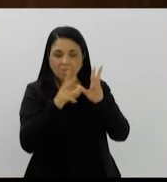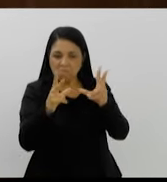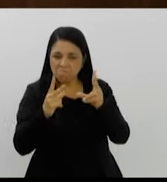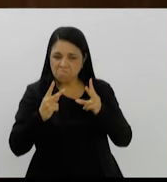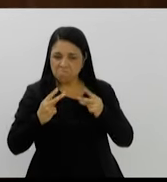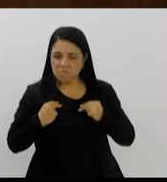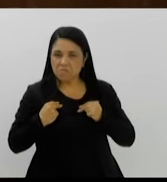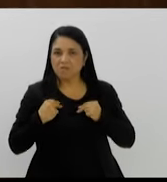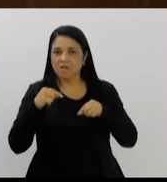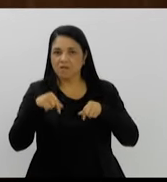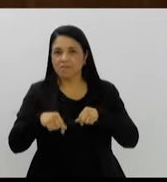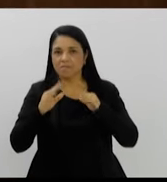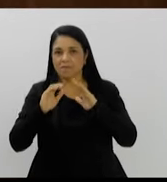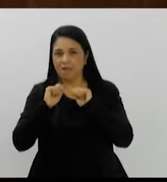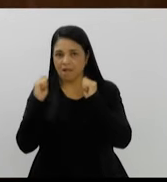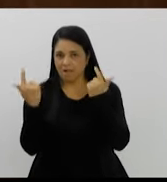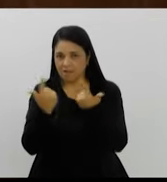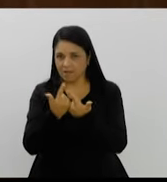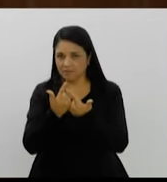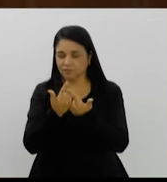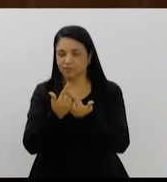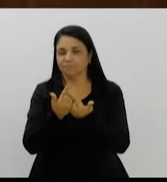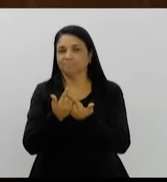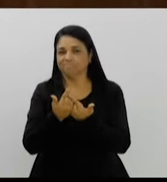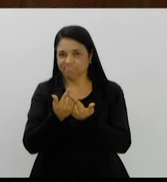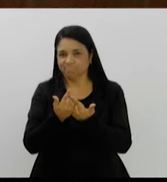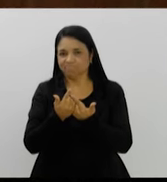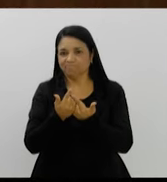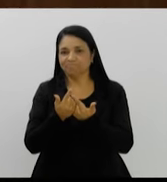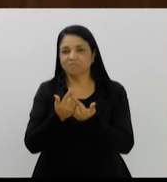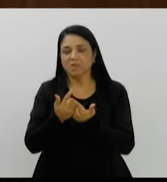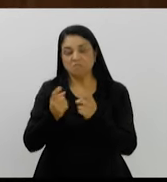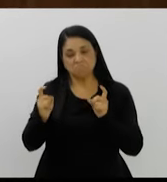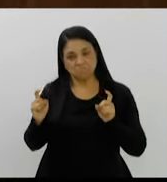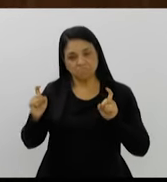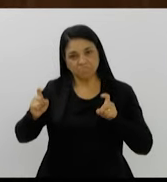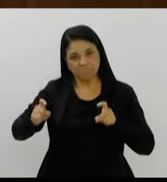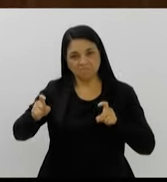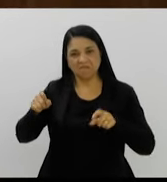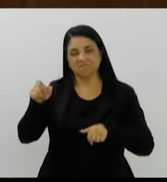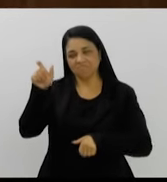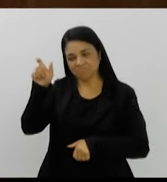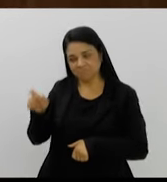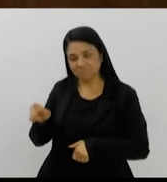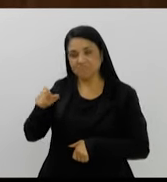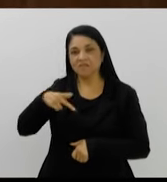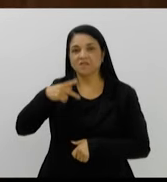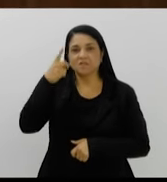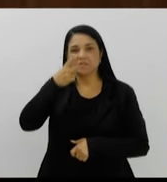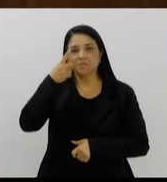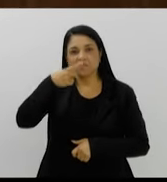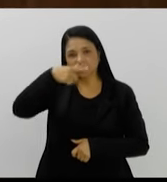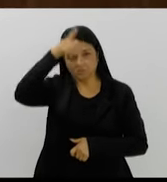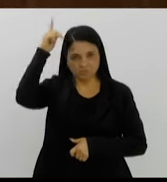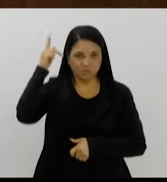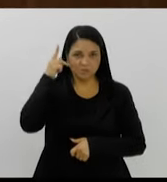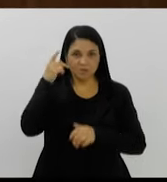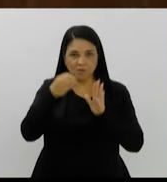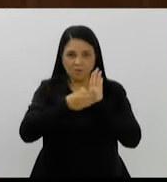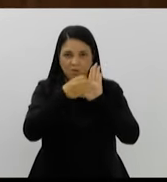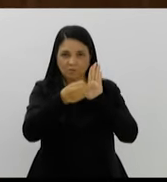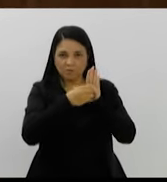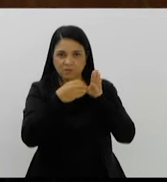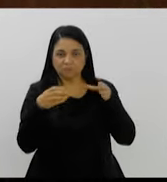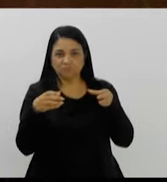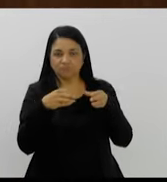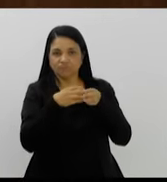aqui nessa casa não poderia ser diferente vindo do mandar Deputado Luis Paulo e dizer que o parecer pela comissão